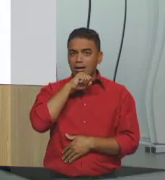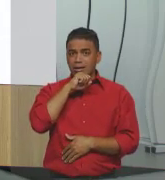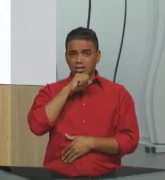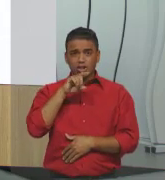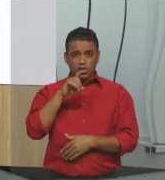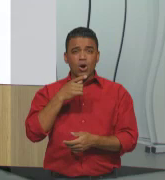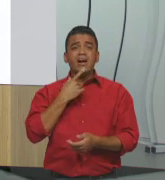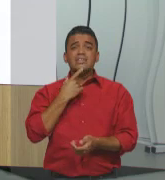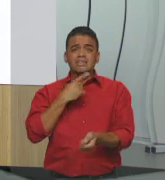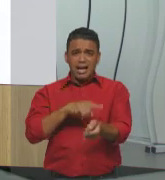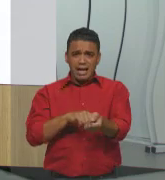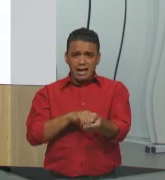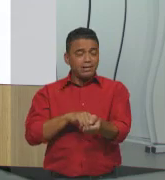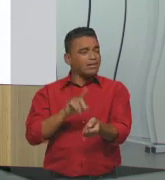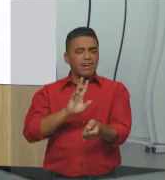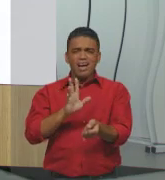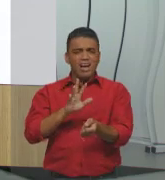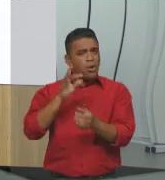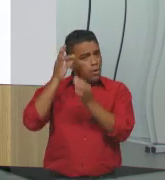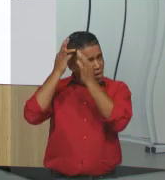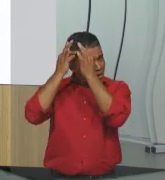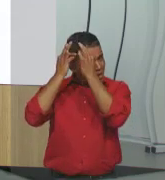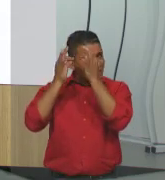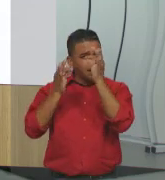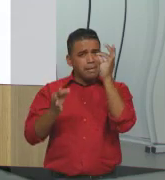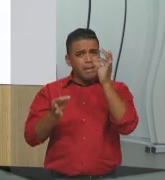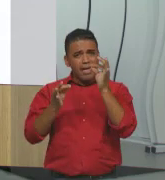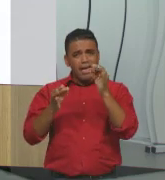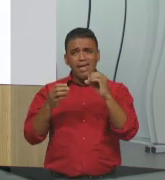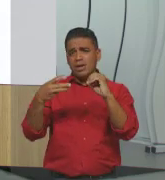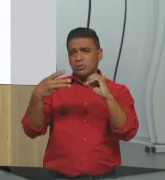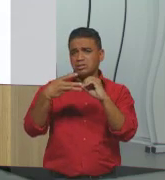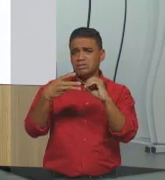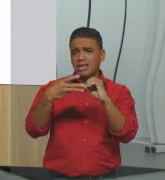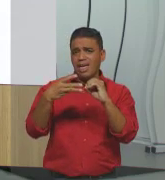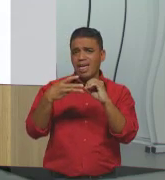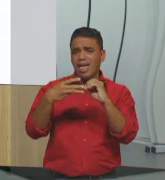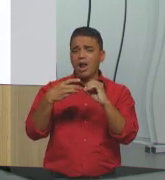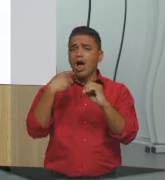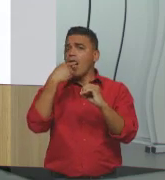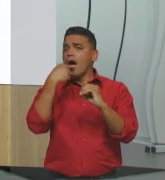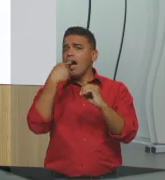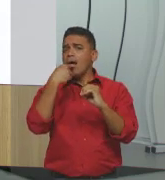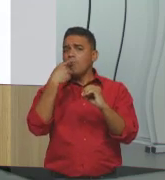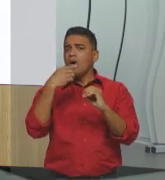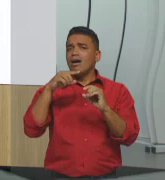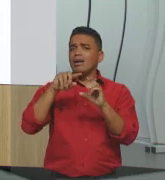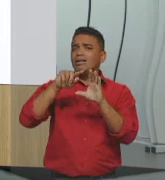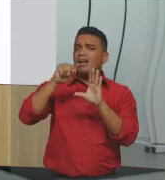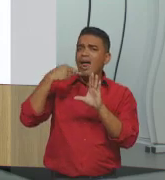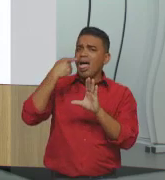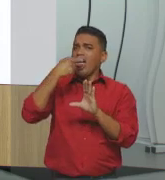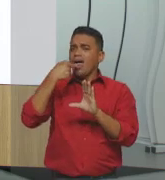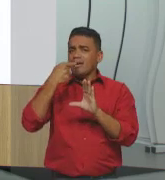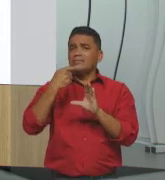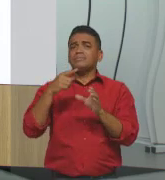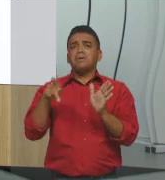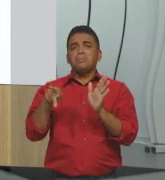tenha DNA, fio de cabelo, células da mucosa da nossa boca.